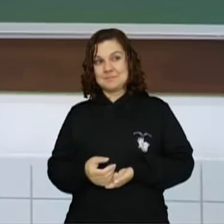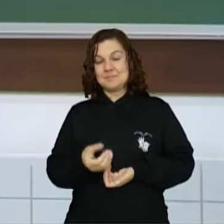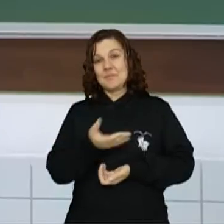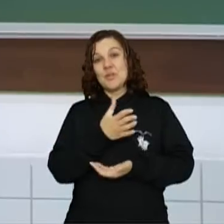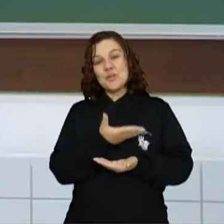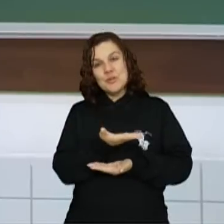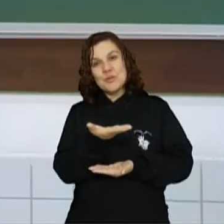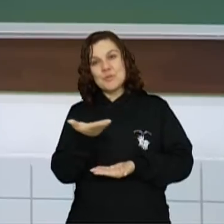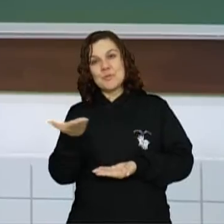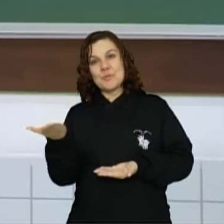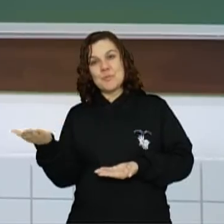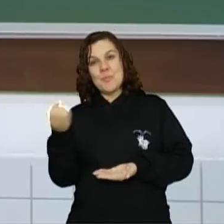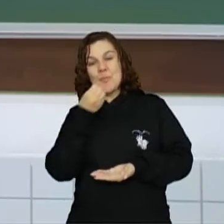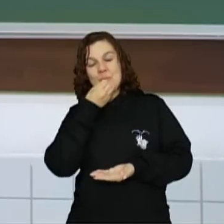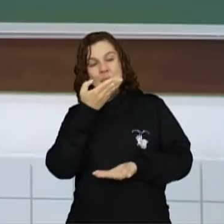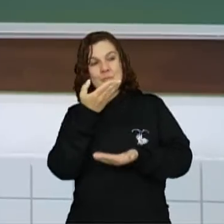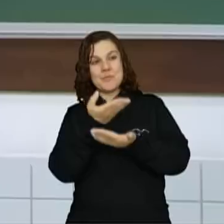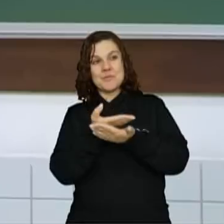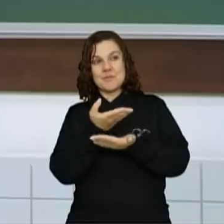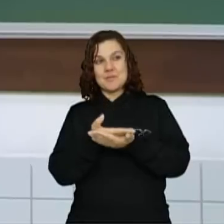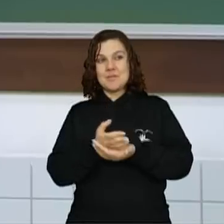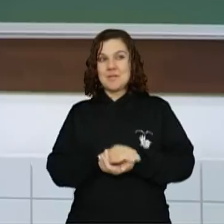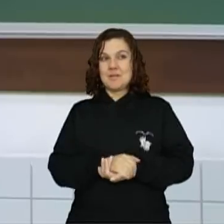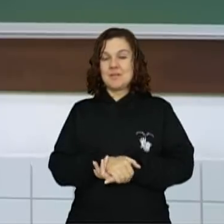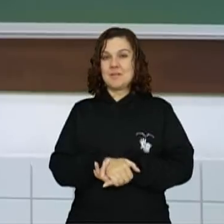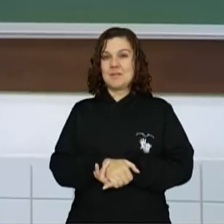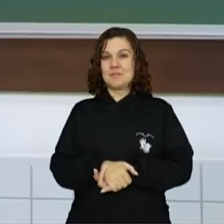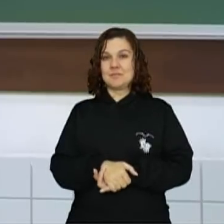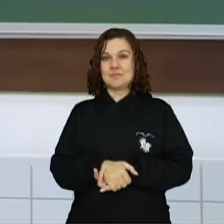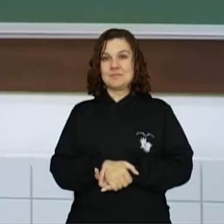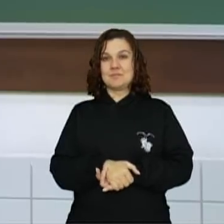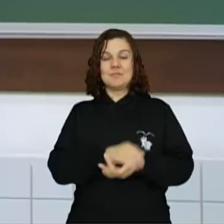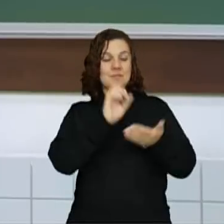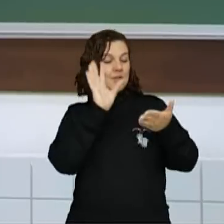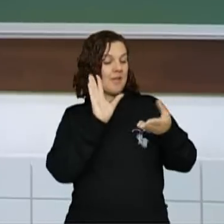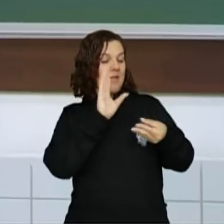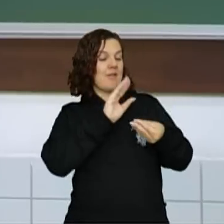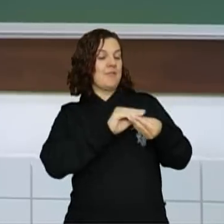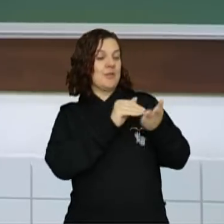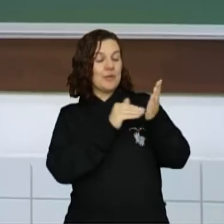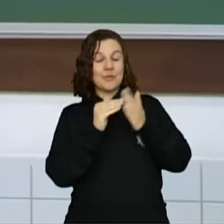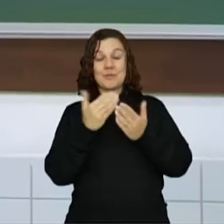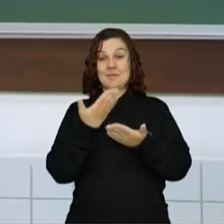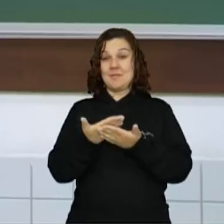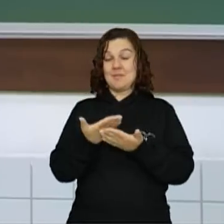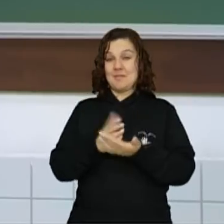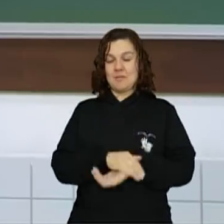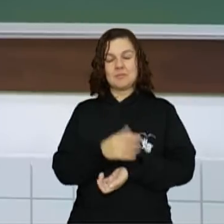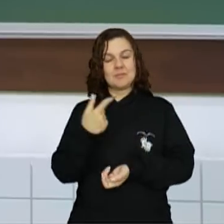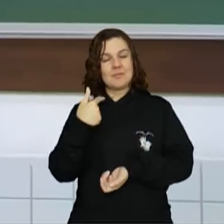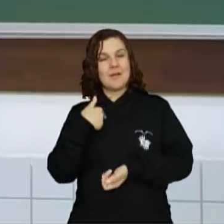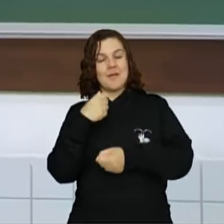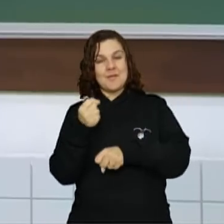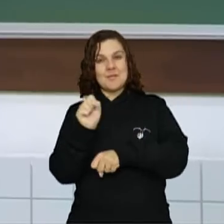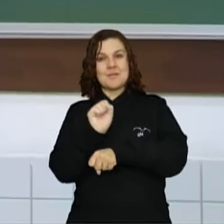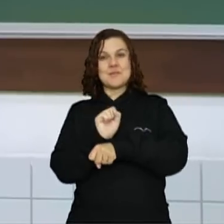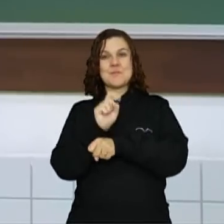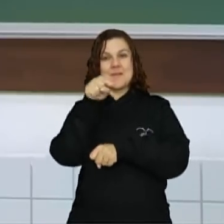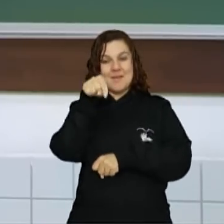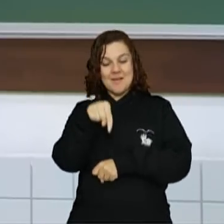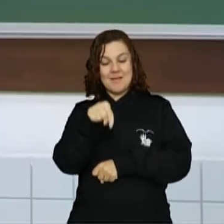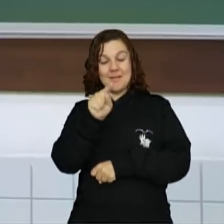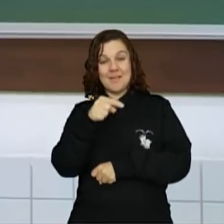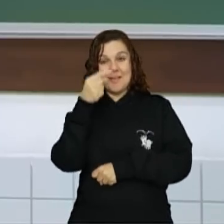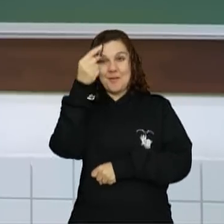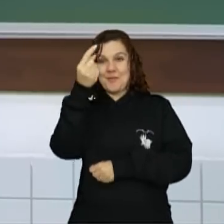a todos, bons estudos, revise toda a aula e eu espero vocês